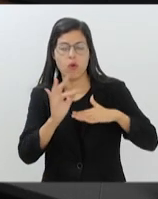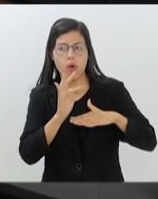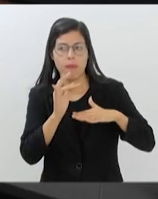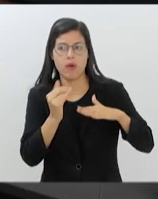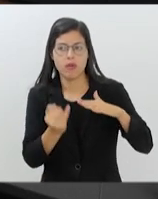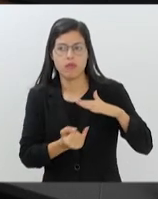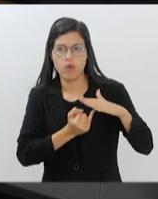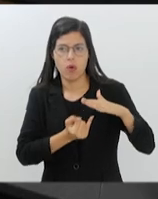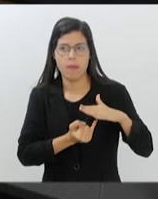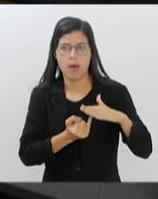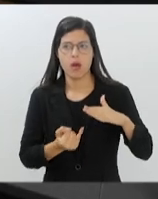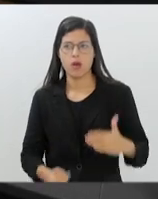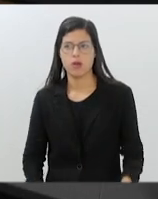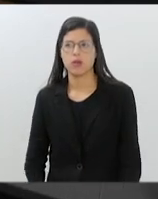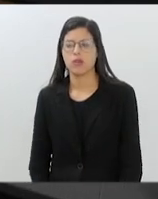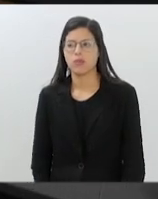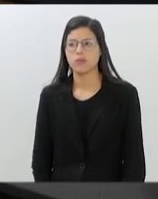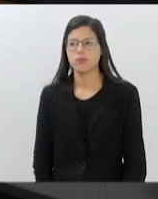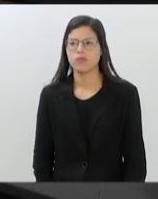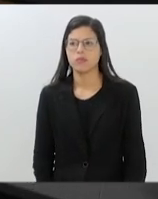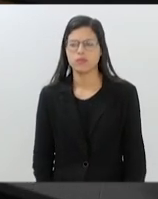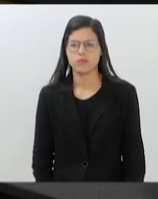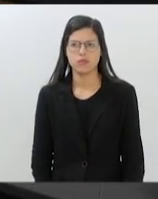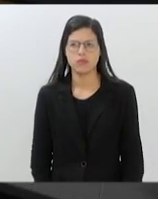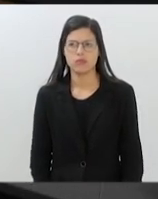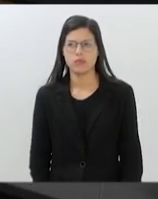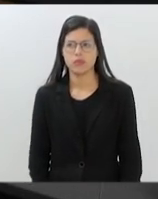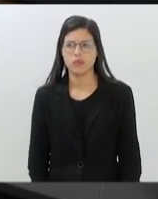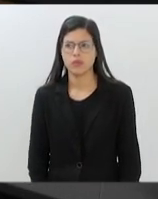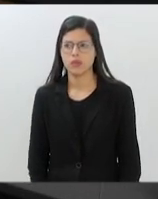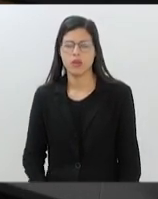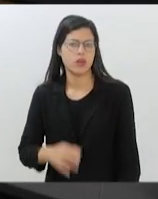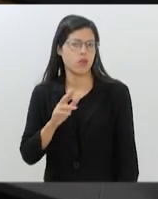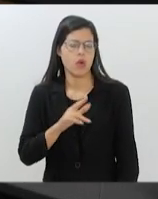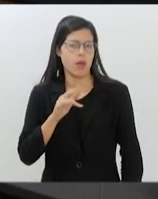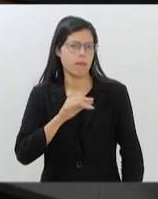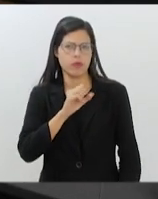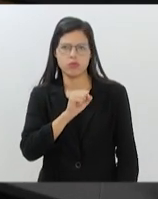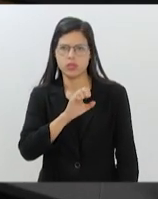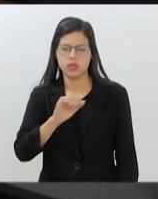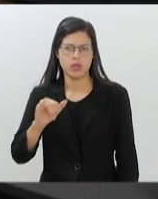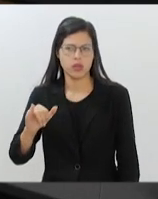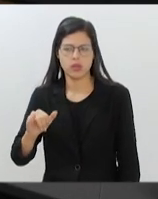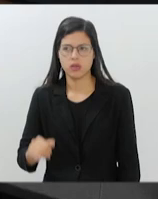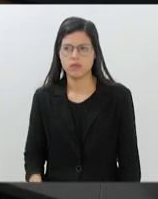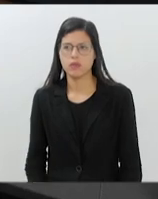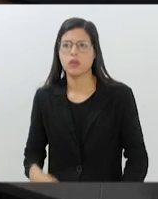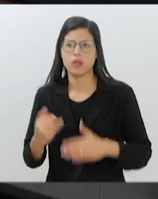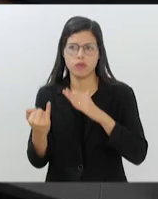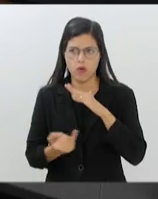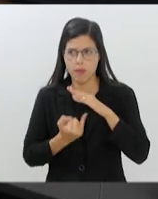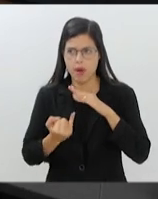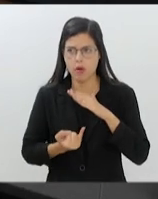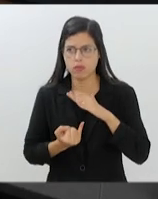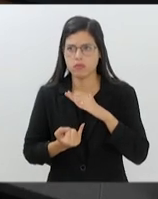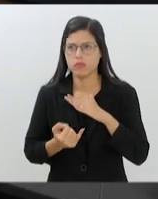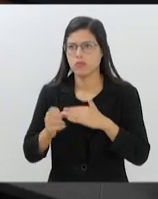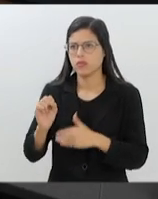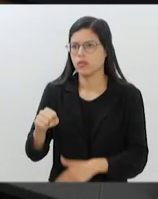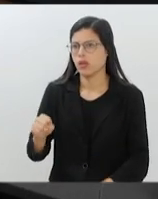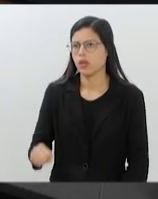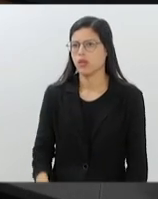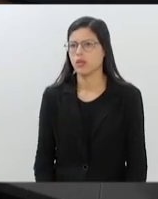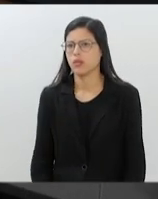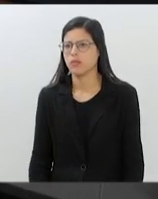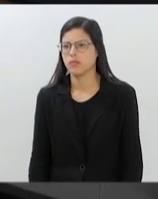se for formal o senhor tem que ter um se um e-mail uma correspondência então é informal informal então é informal sim não não